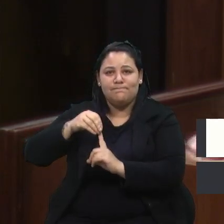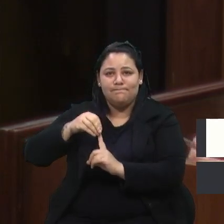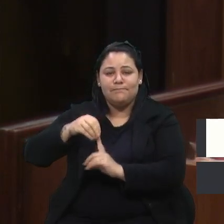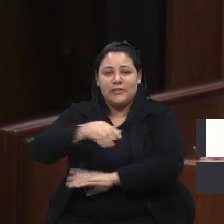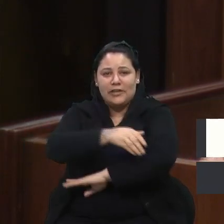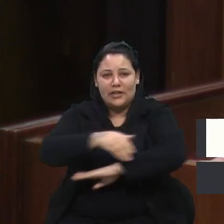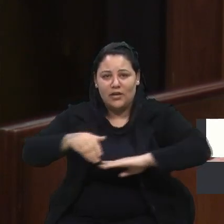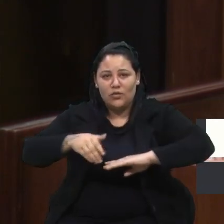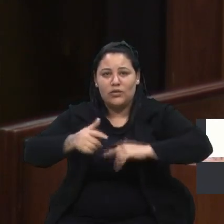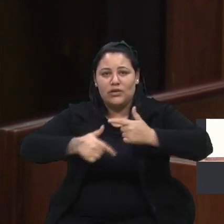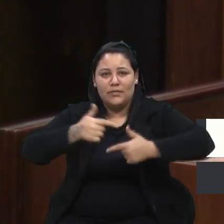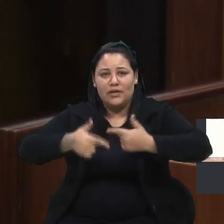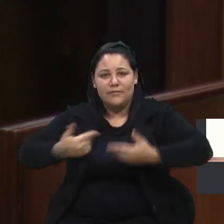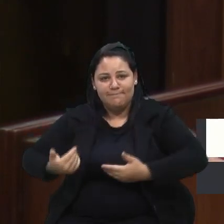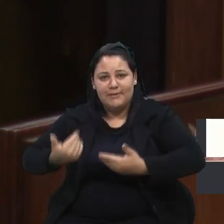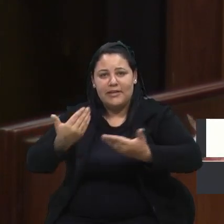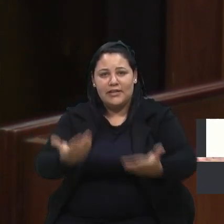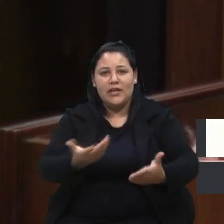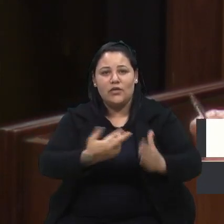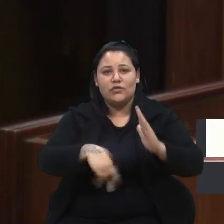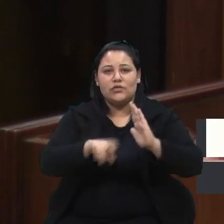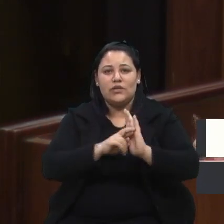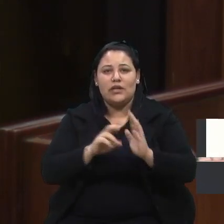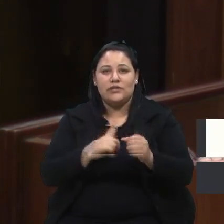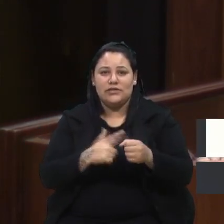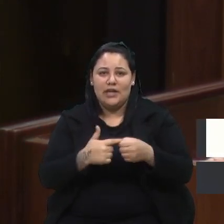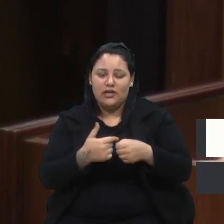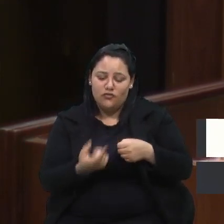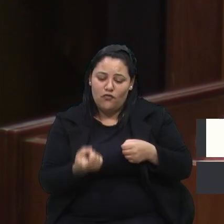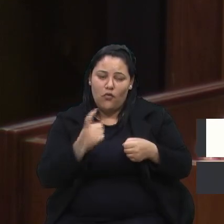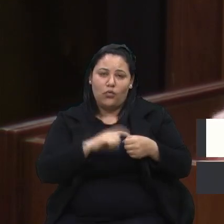deu o resultado que a nossa cidade já está entrando nos eixos de novo,